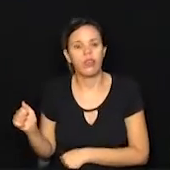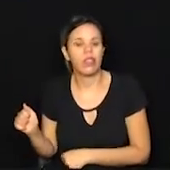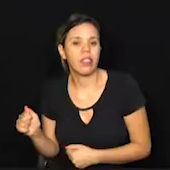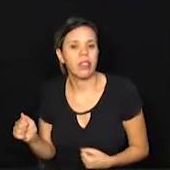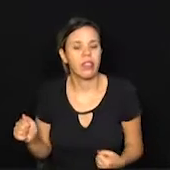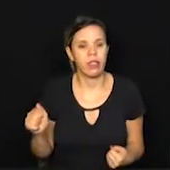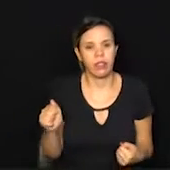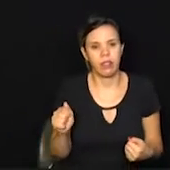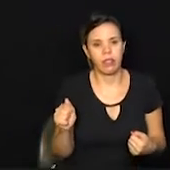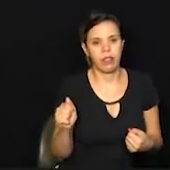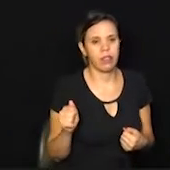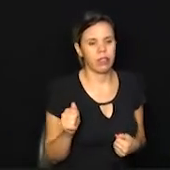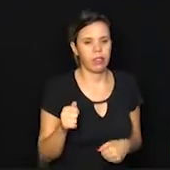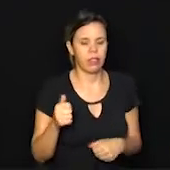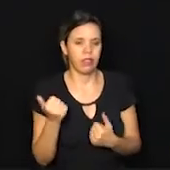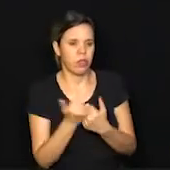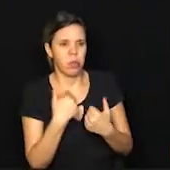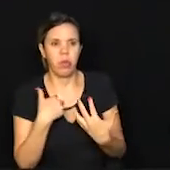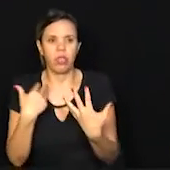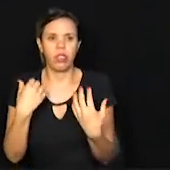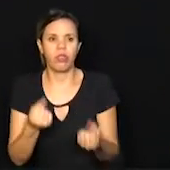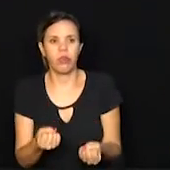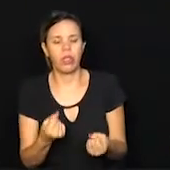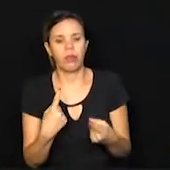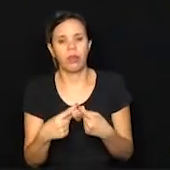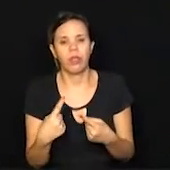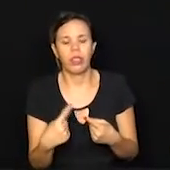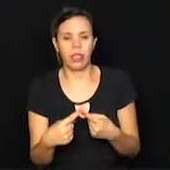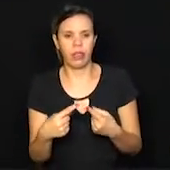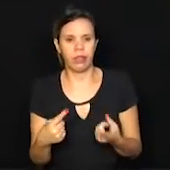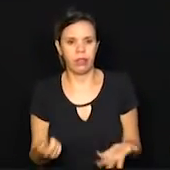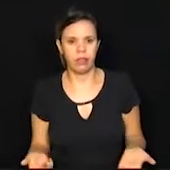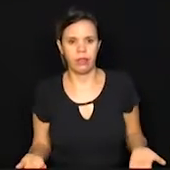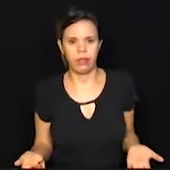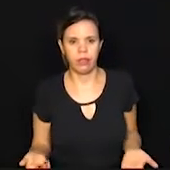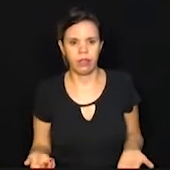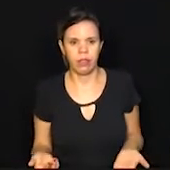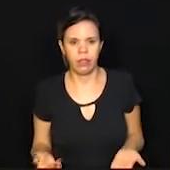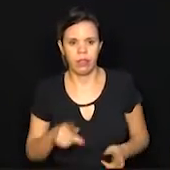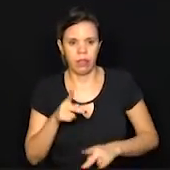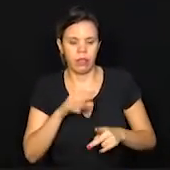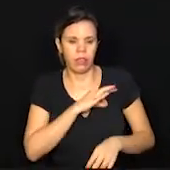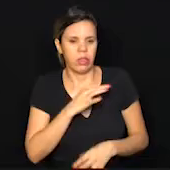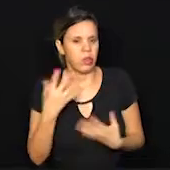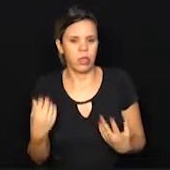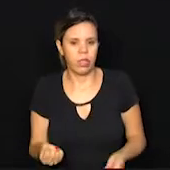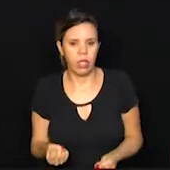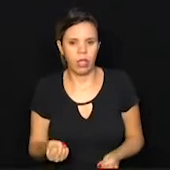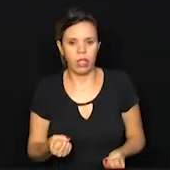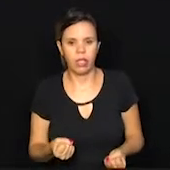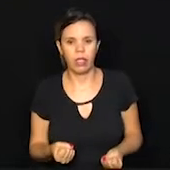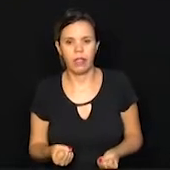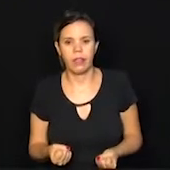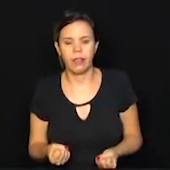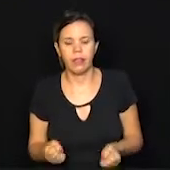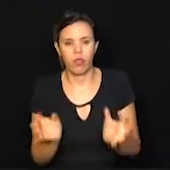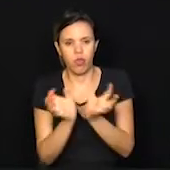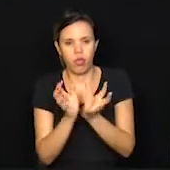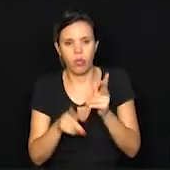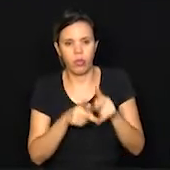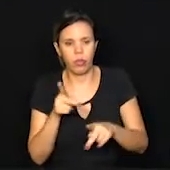o vice-presidente civil não pode sumir porque porque esse viu porque os militares não aceitavam eram uma casta